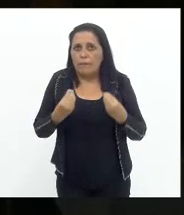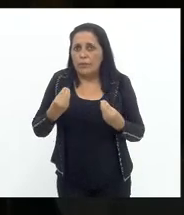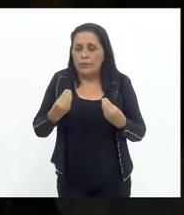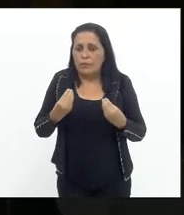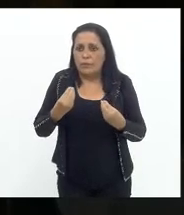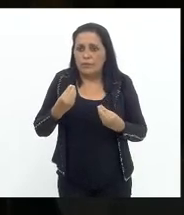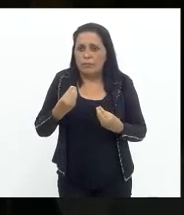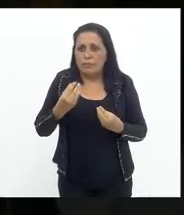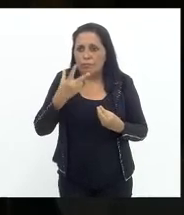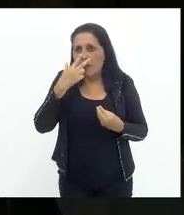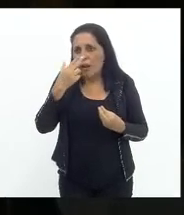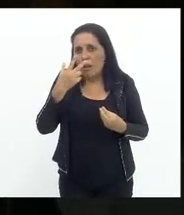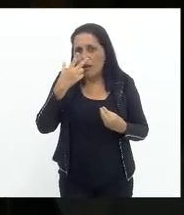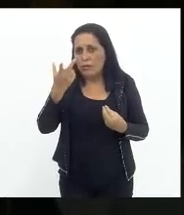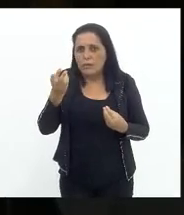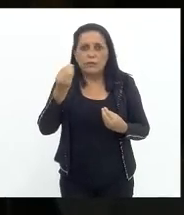de